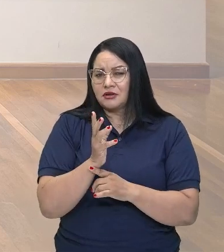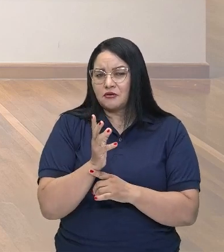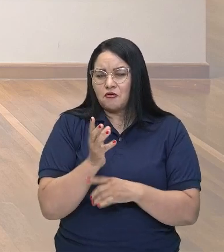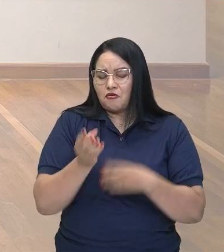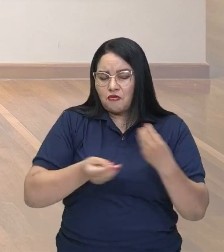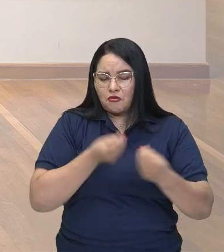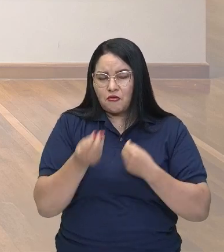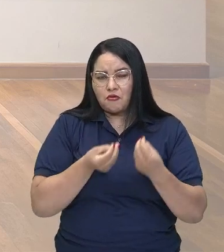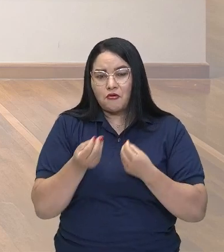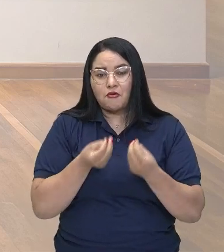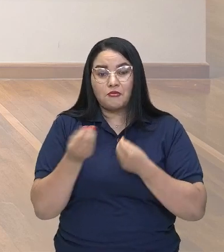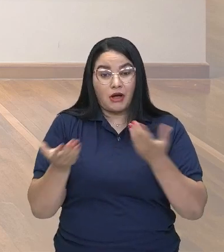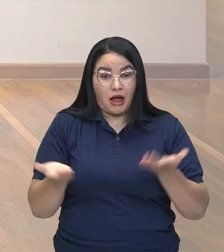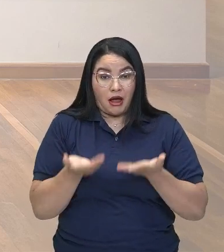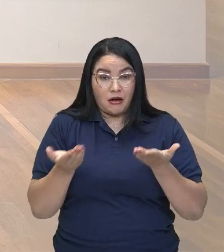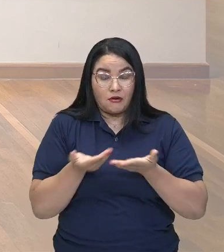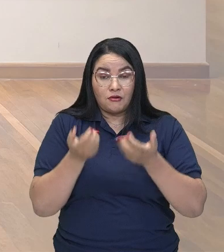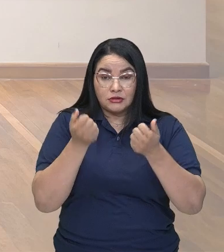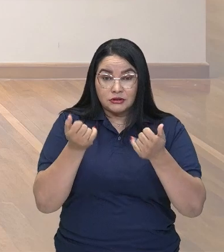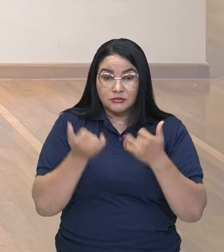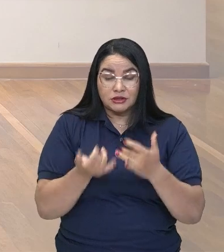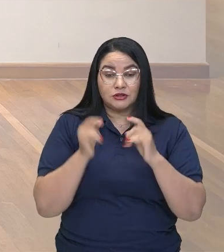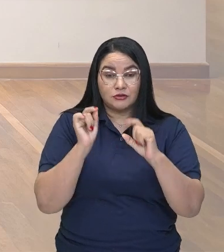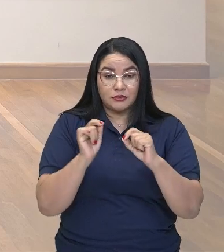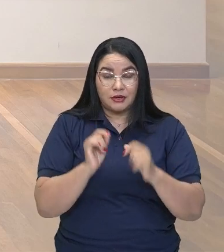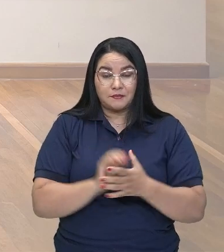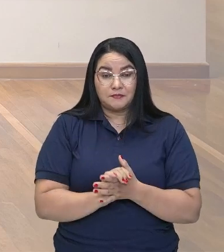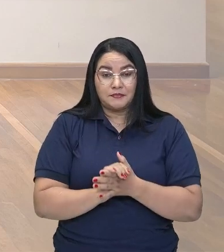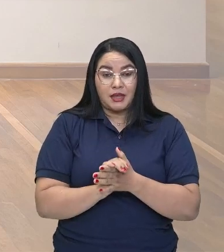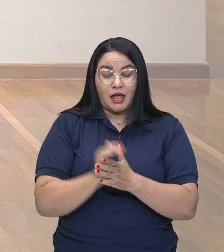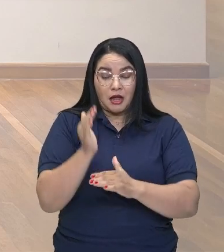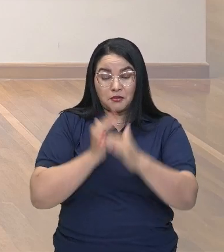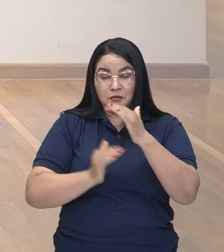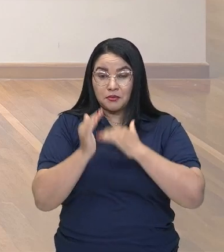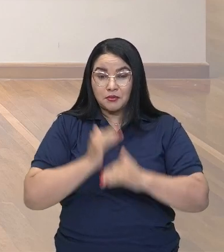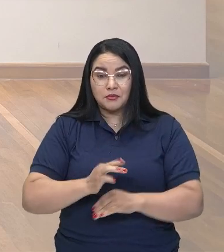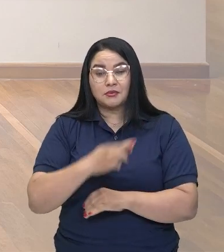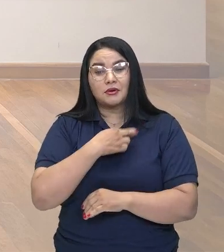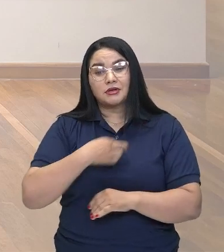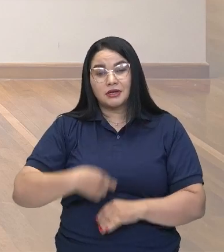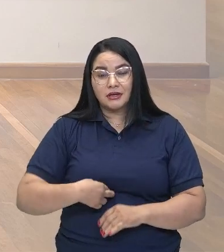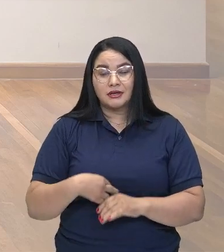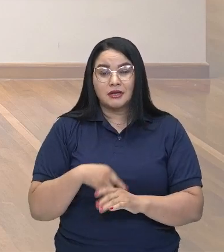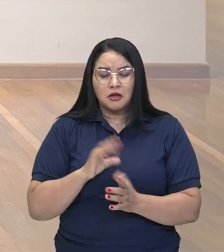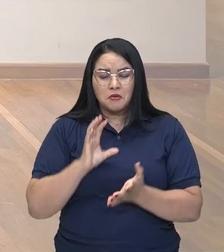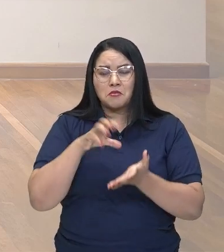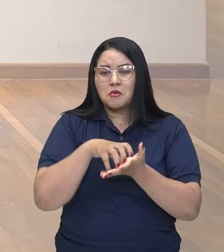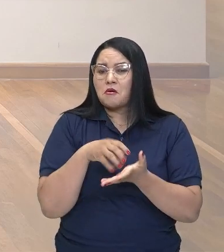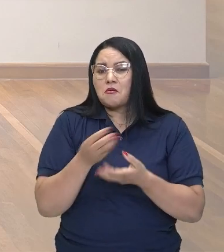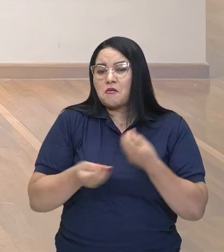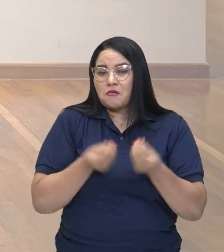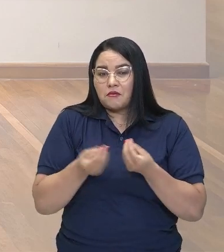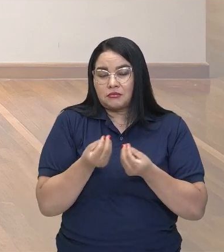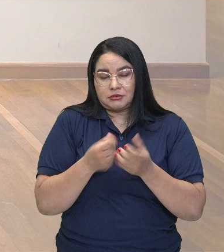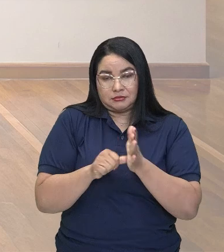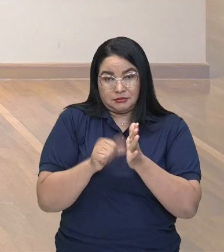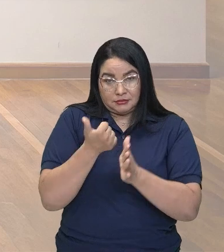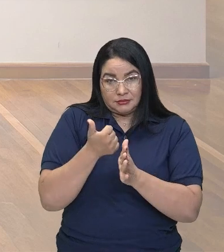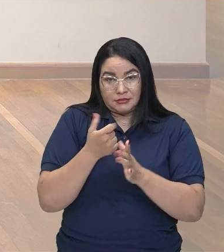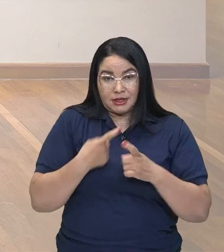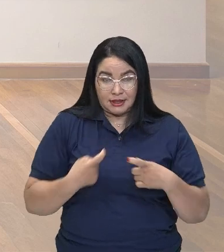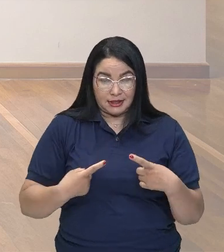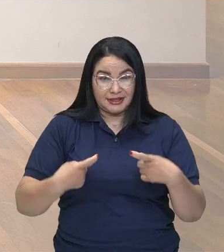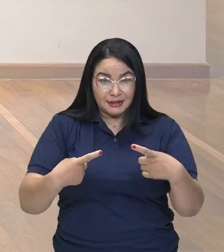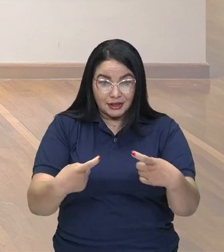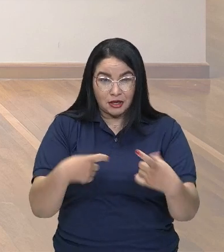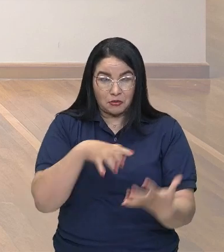aí a decadência e a queda e o fim da República das Oligarquias? Primeiro, nós temos aí a Primeira Guerra Mundial, que